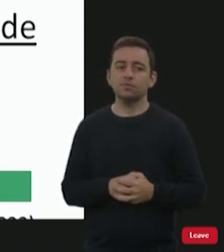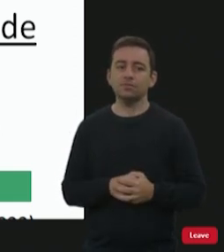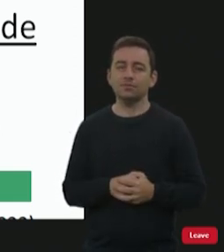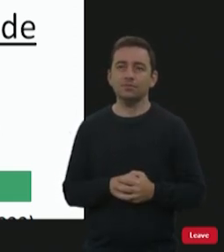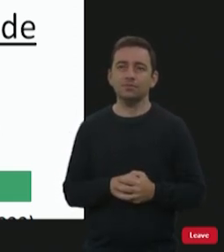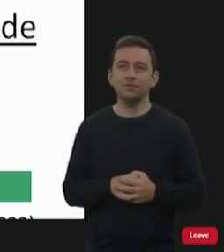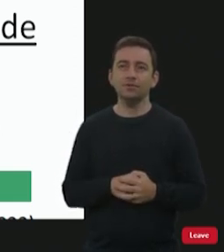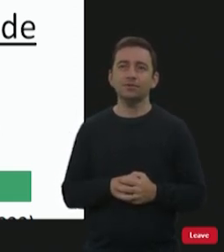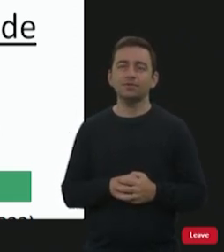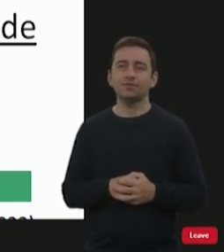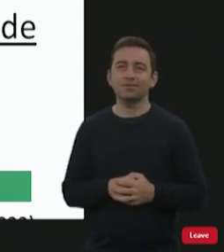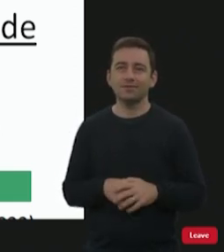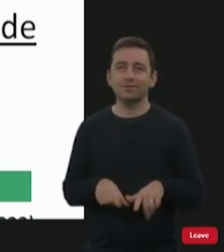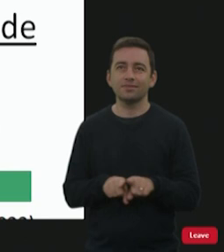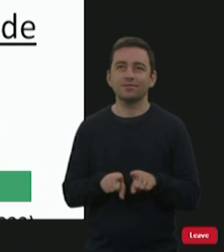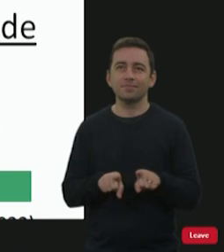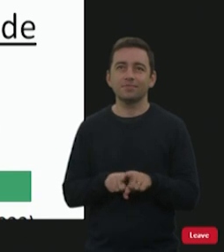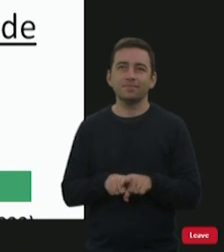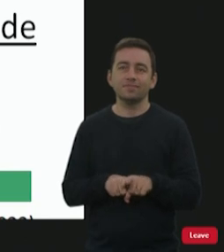A via de